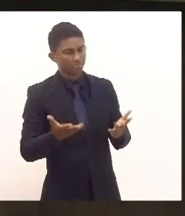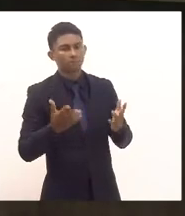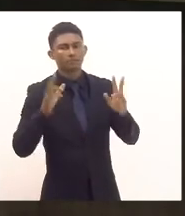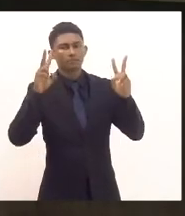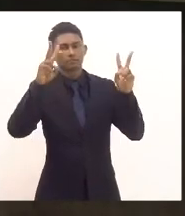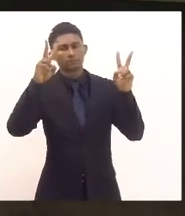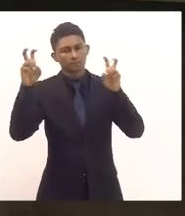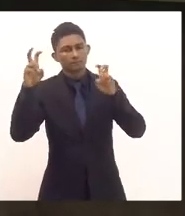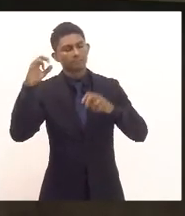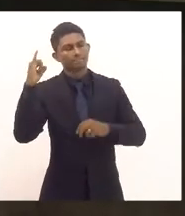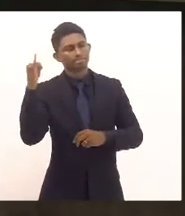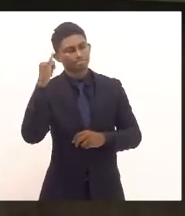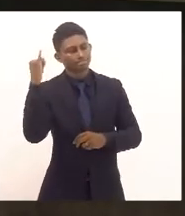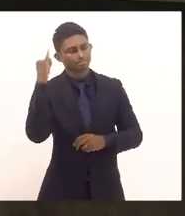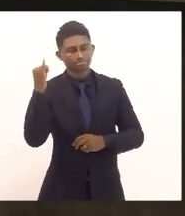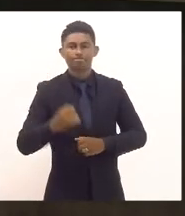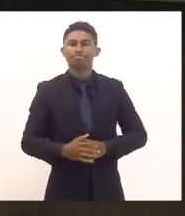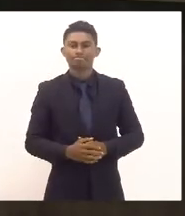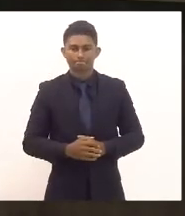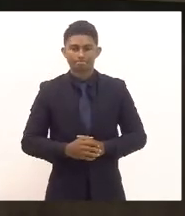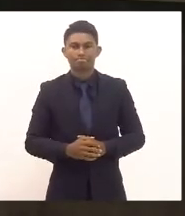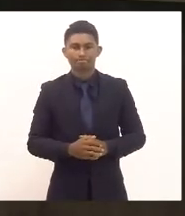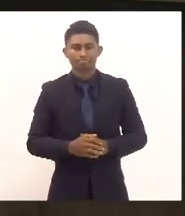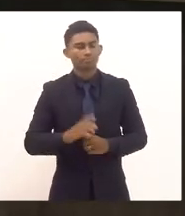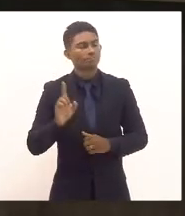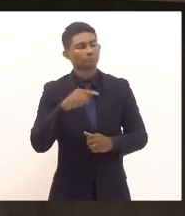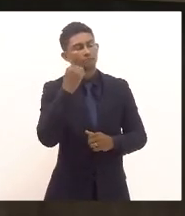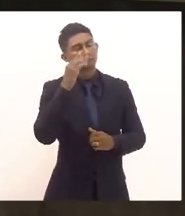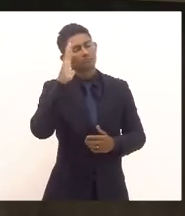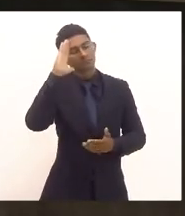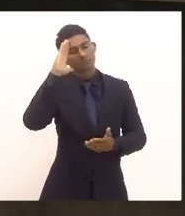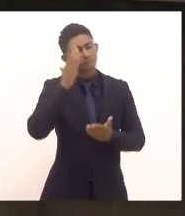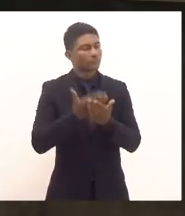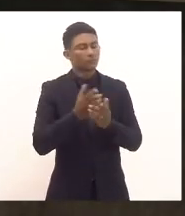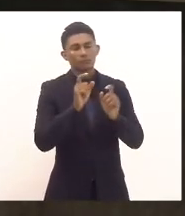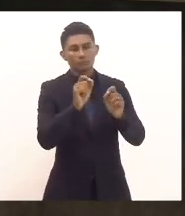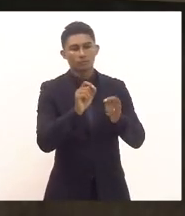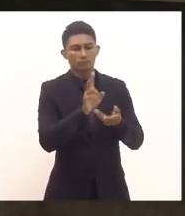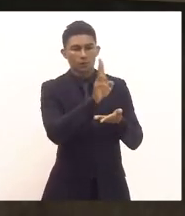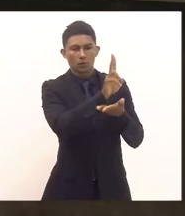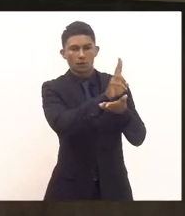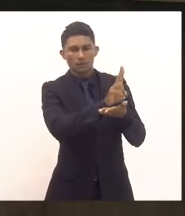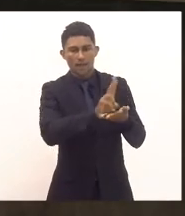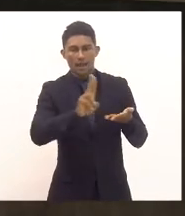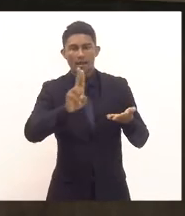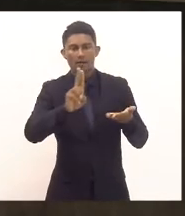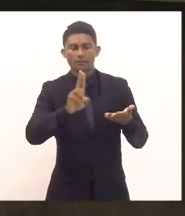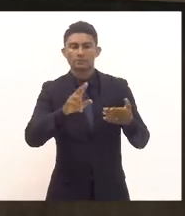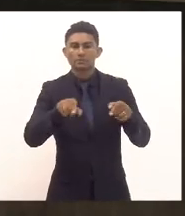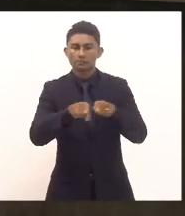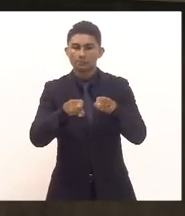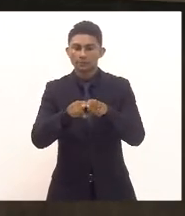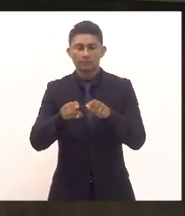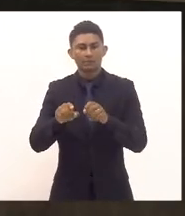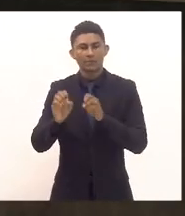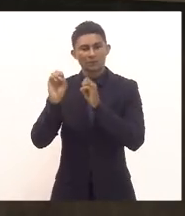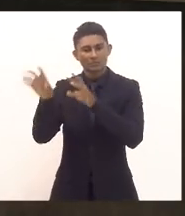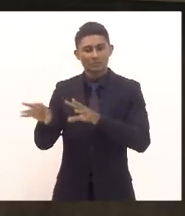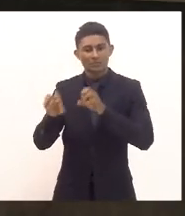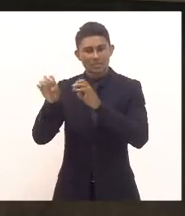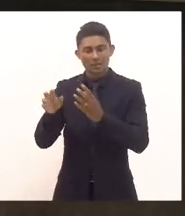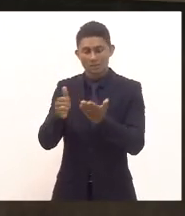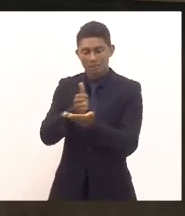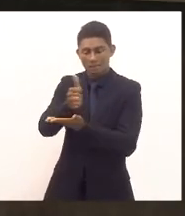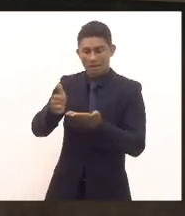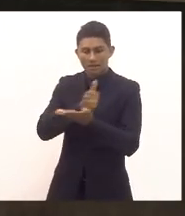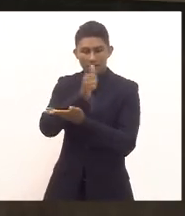tema o tema muito relevante a gente acredita que aproximação das Universidades com a educação básica em todos os níveis